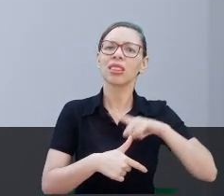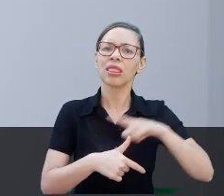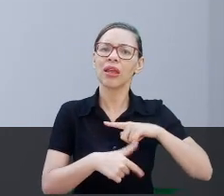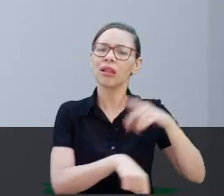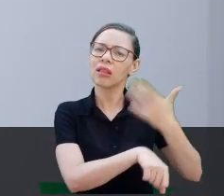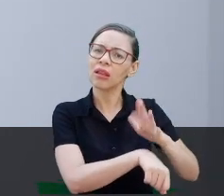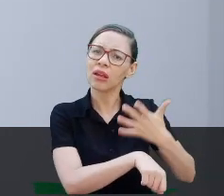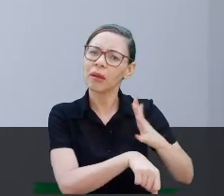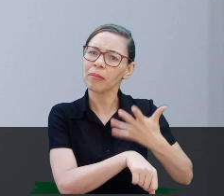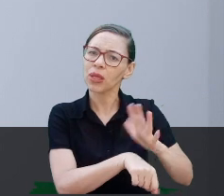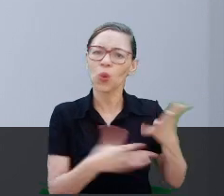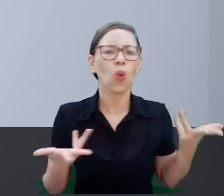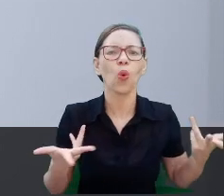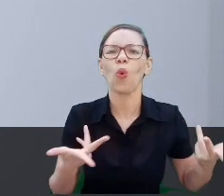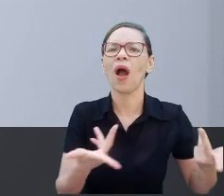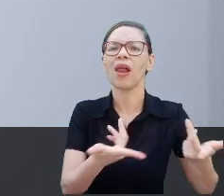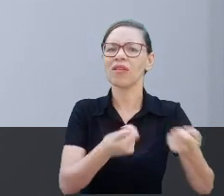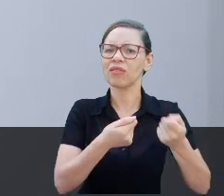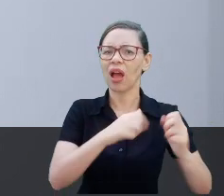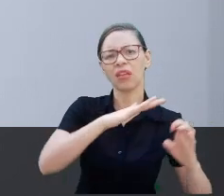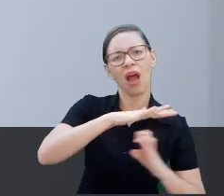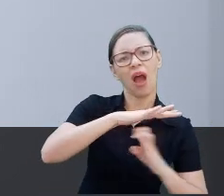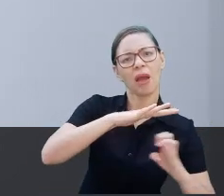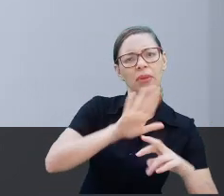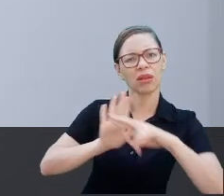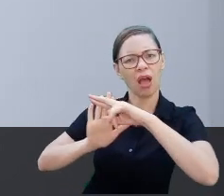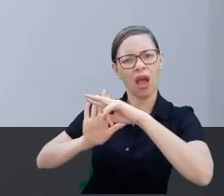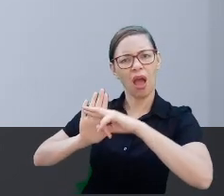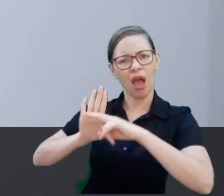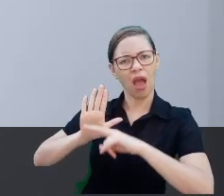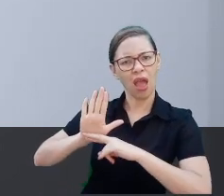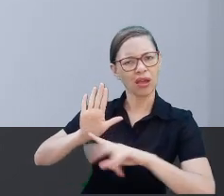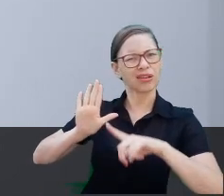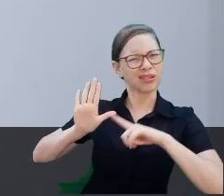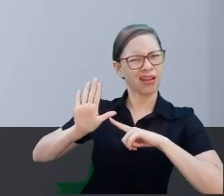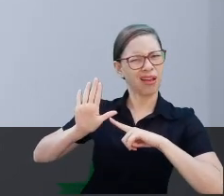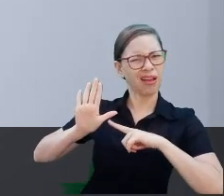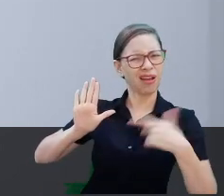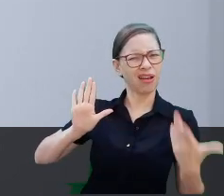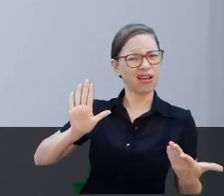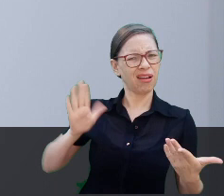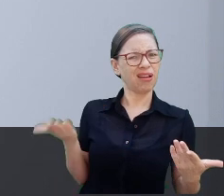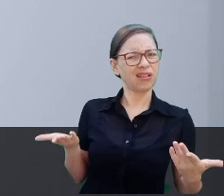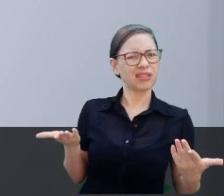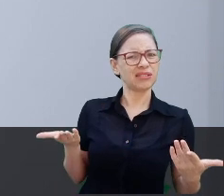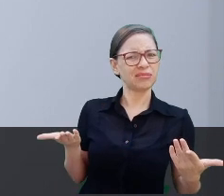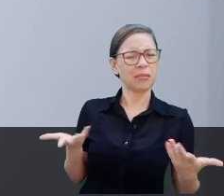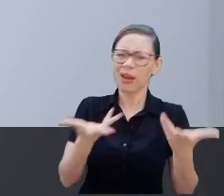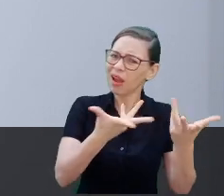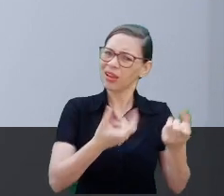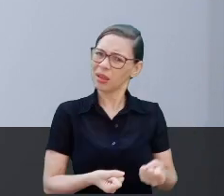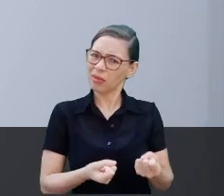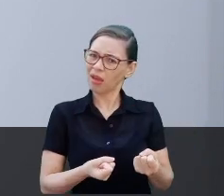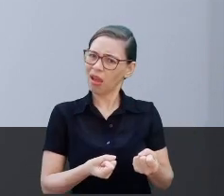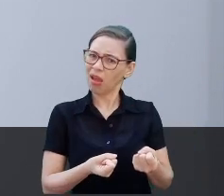trans, qual é o processo seletivo que eu vou fazer? A empresa, ela já tem todos os protocolos, tem treinamentos, tem